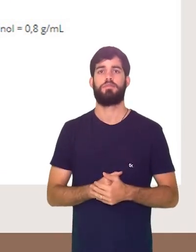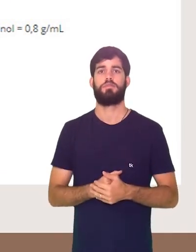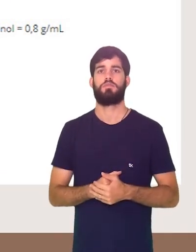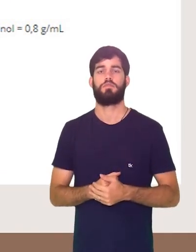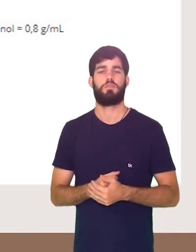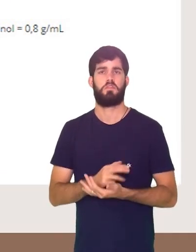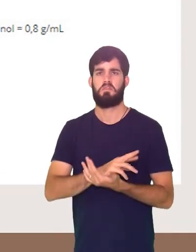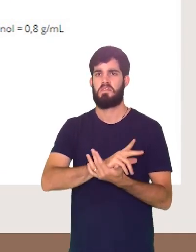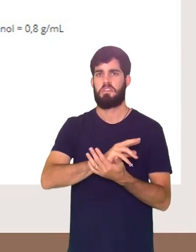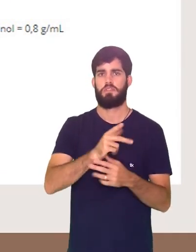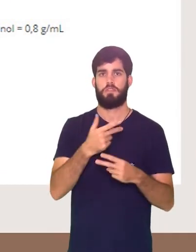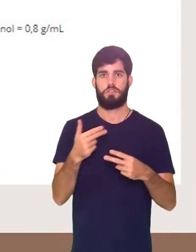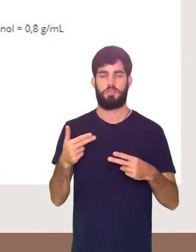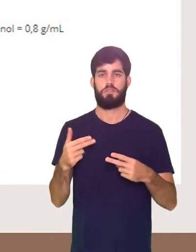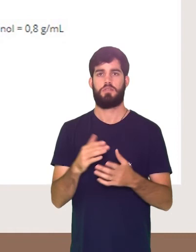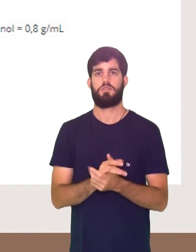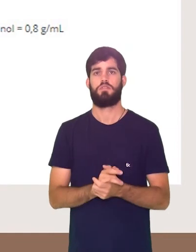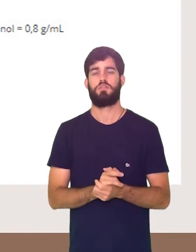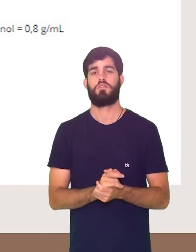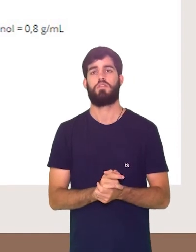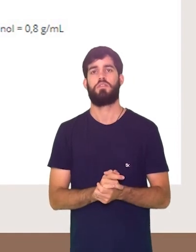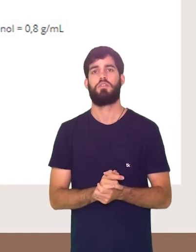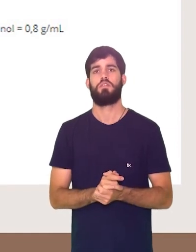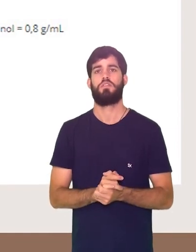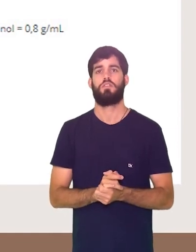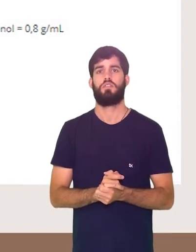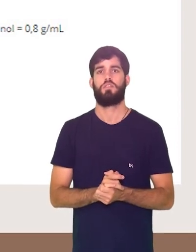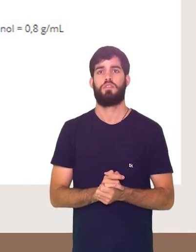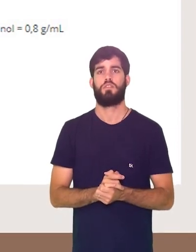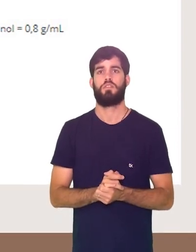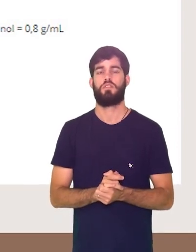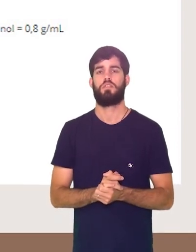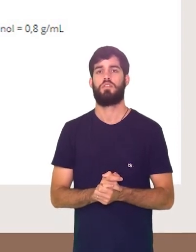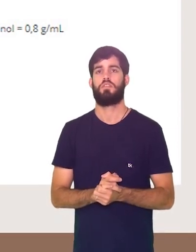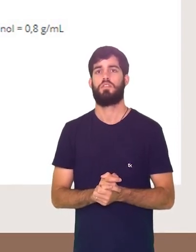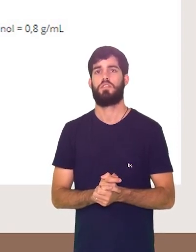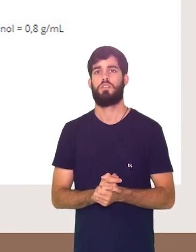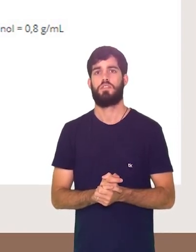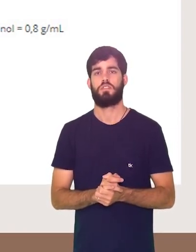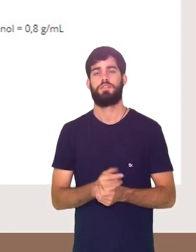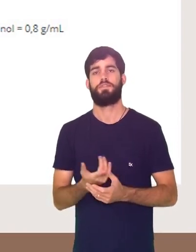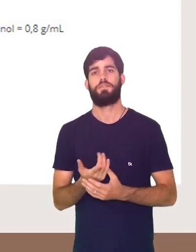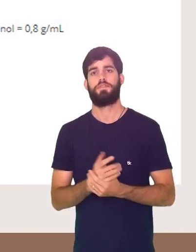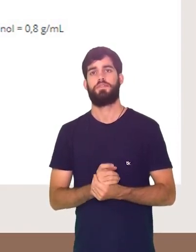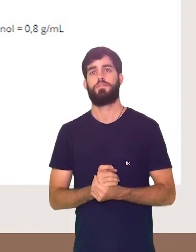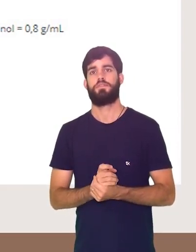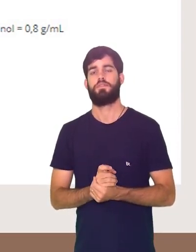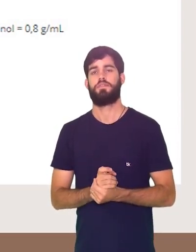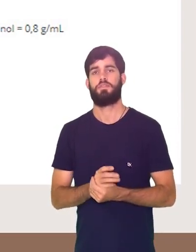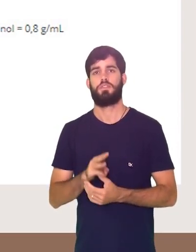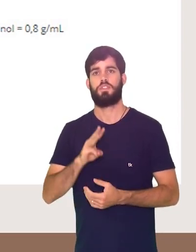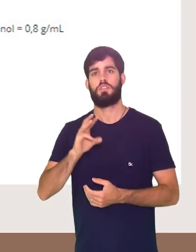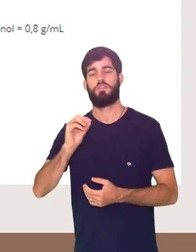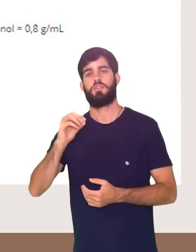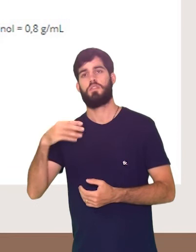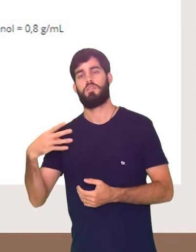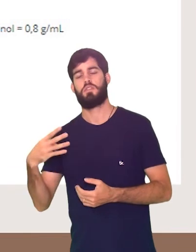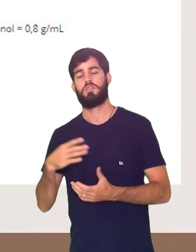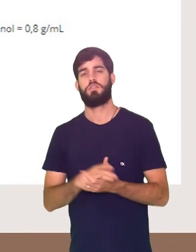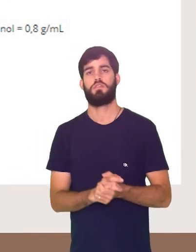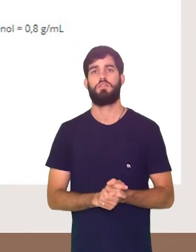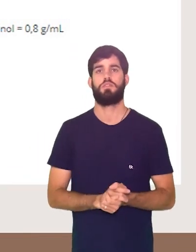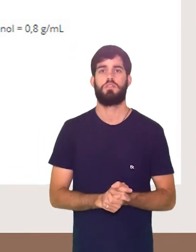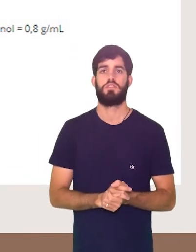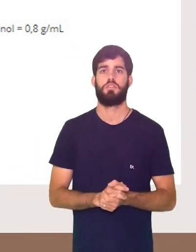vários minerais, como o óxido de wolframita, que é ferro manganês WO4,